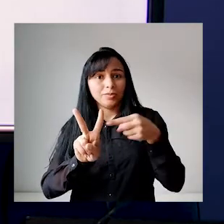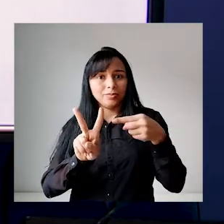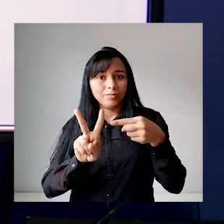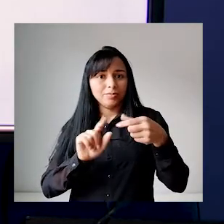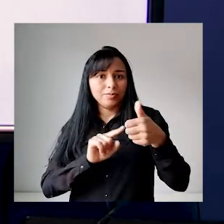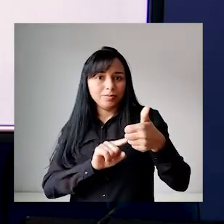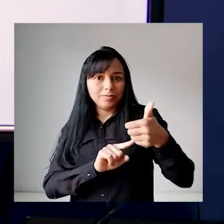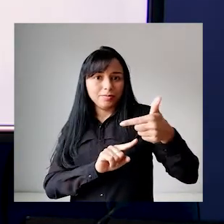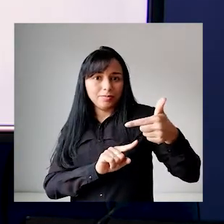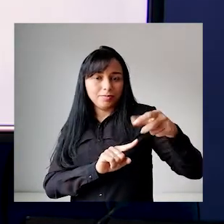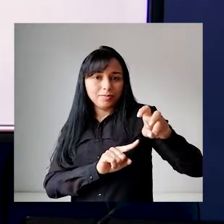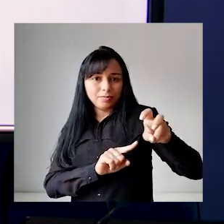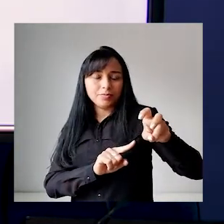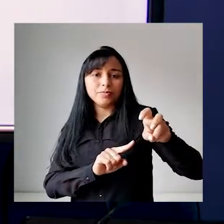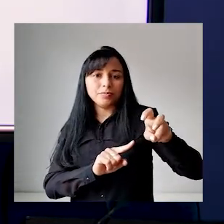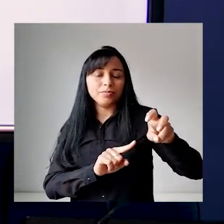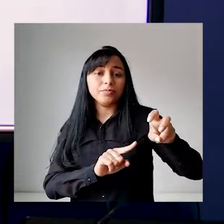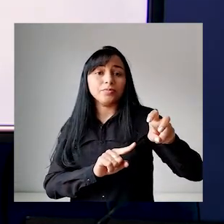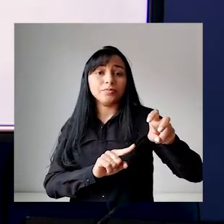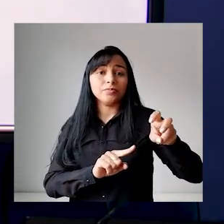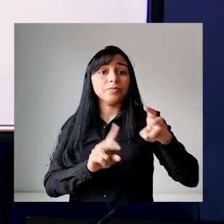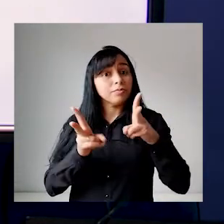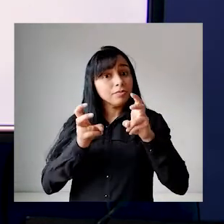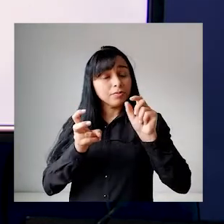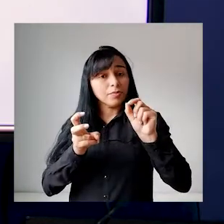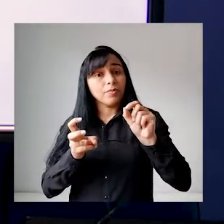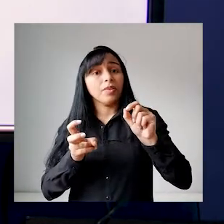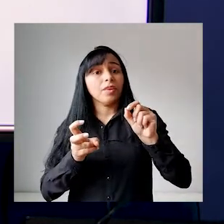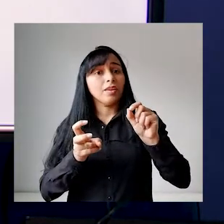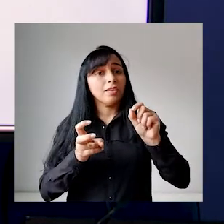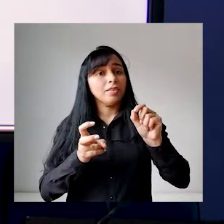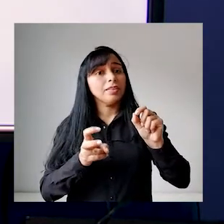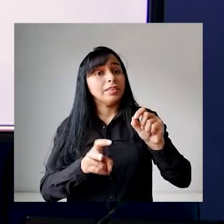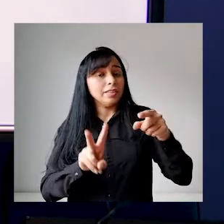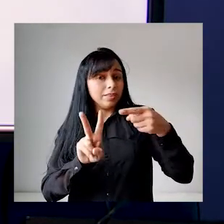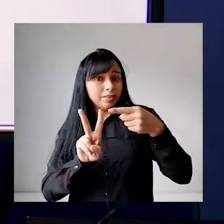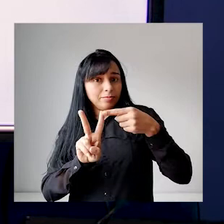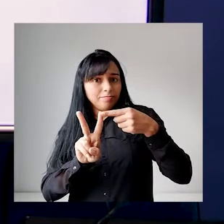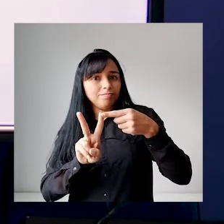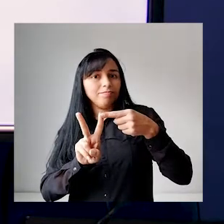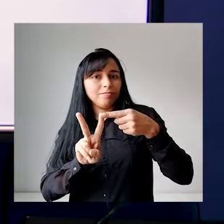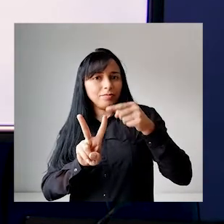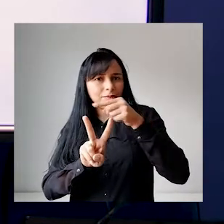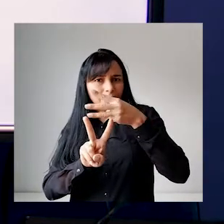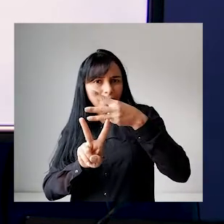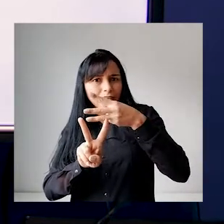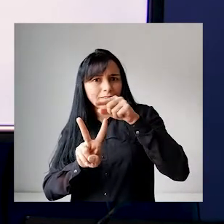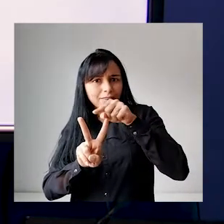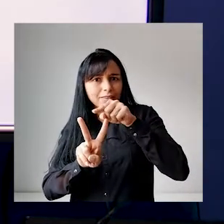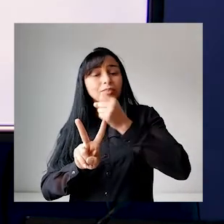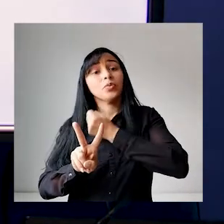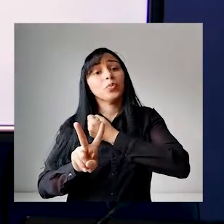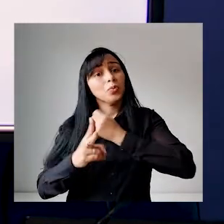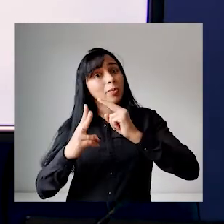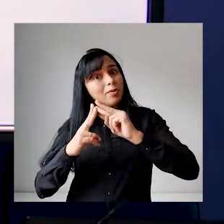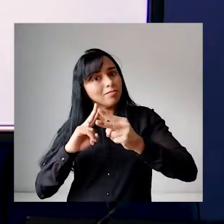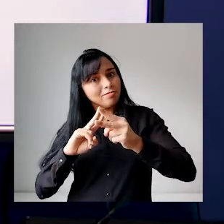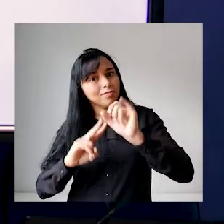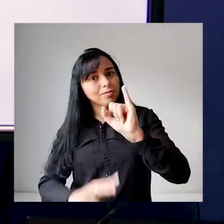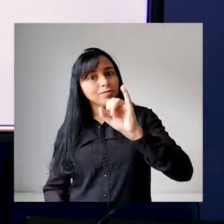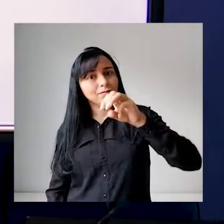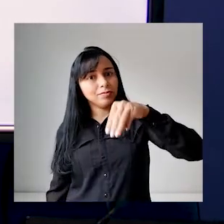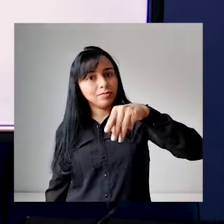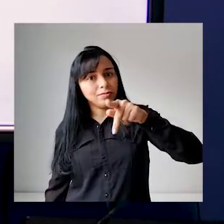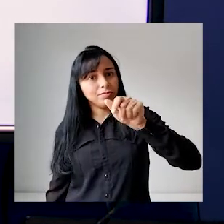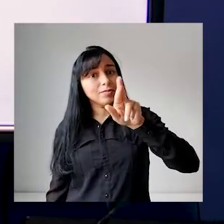menos 125. Olha só, aqui eu já poderia saber que ela tem raiz, né? Eu não precisaria nem calcular, porque a gente viu